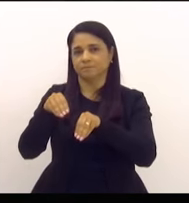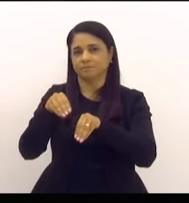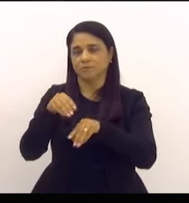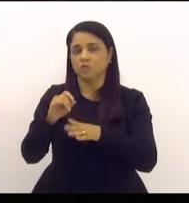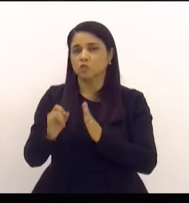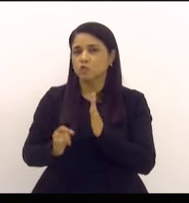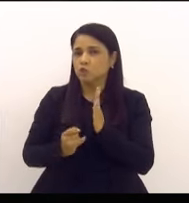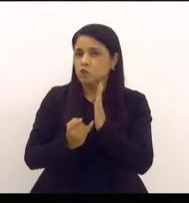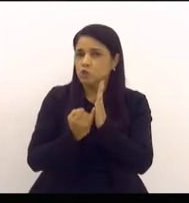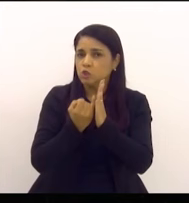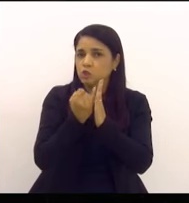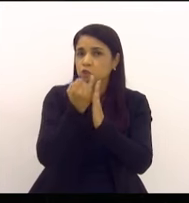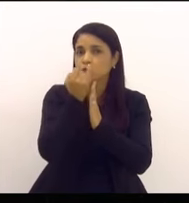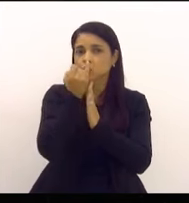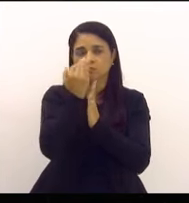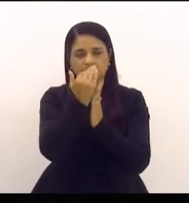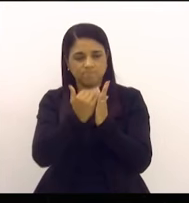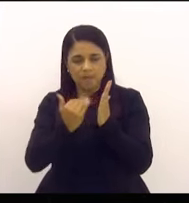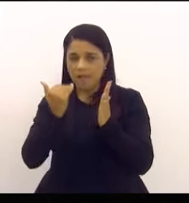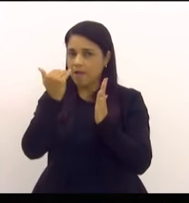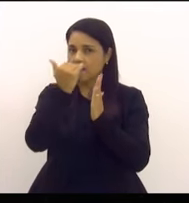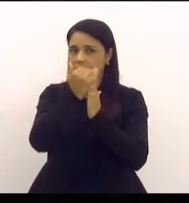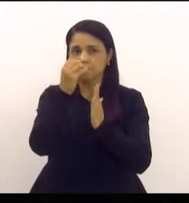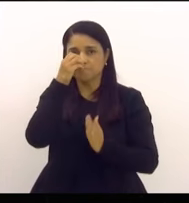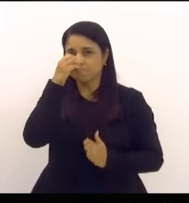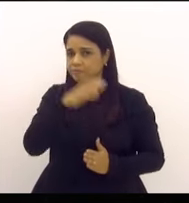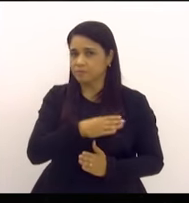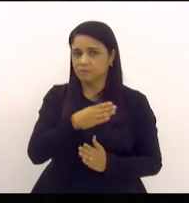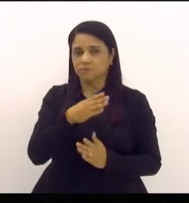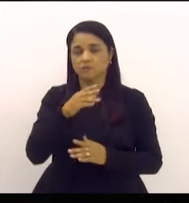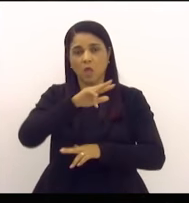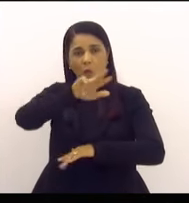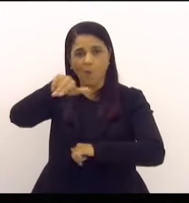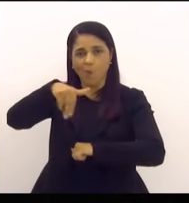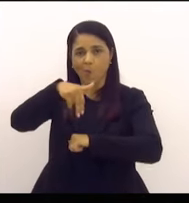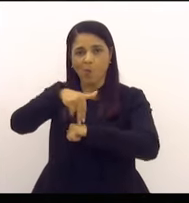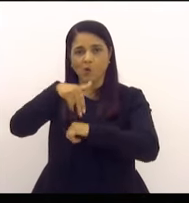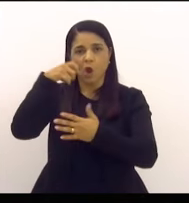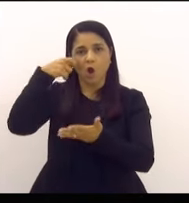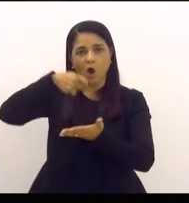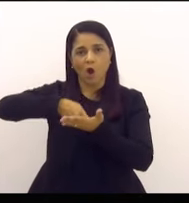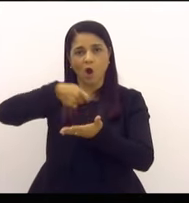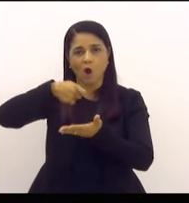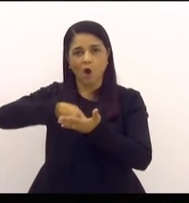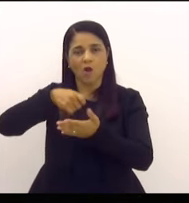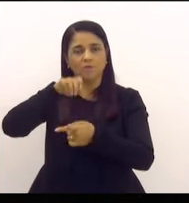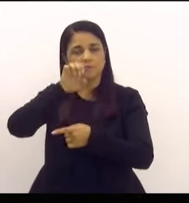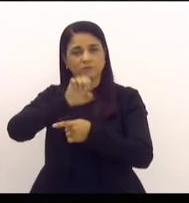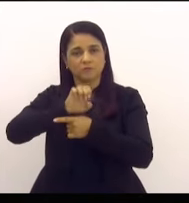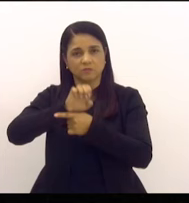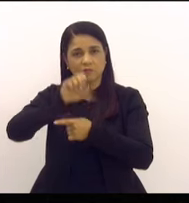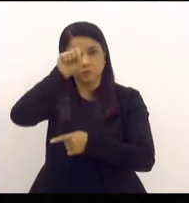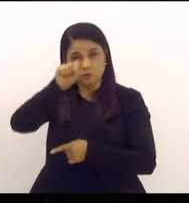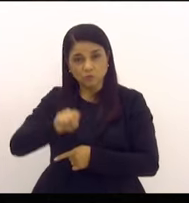juros extorsivos que a União cobra aos estados do